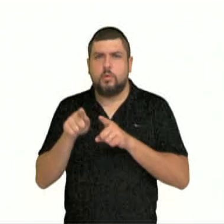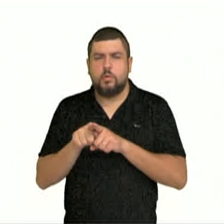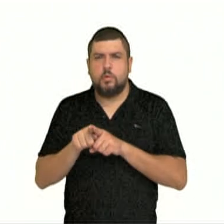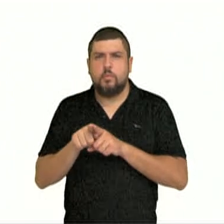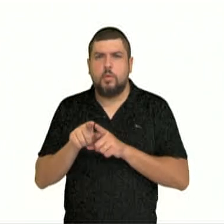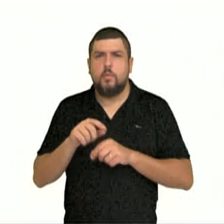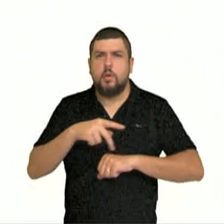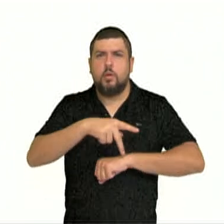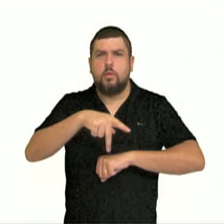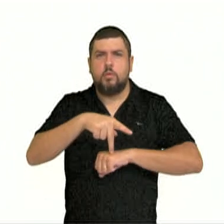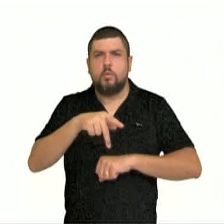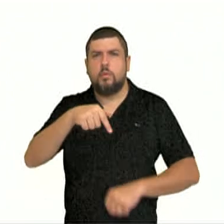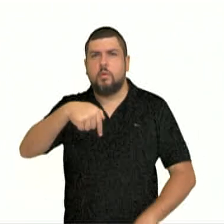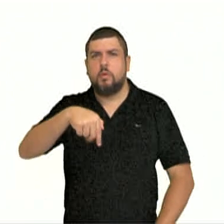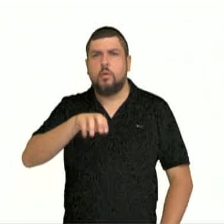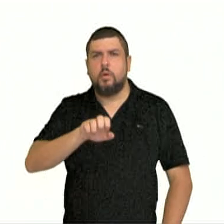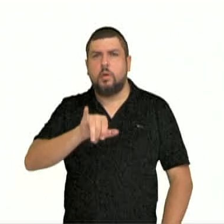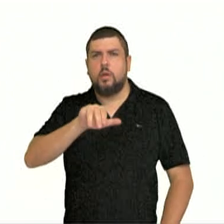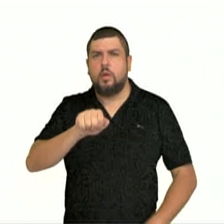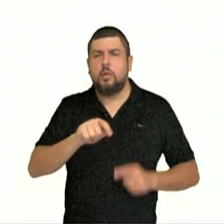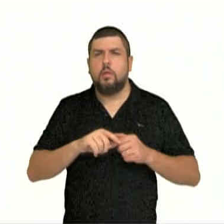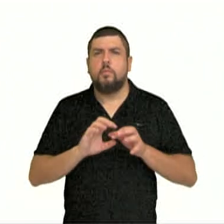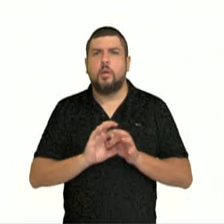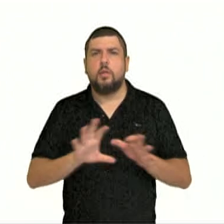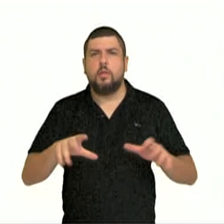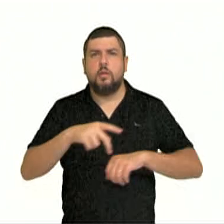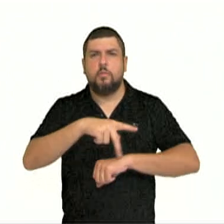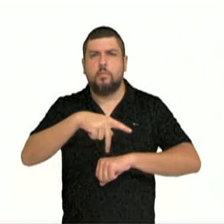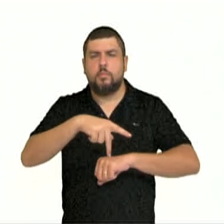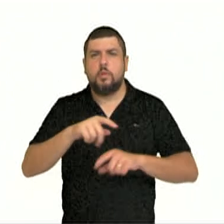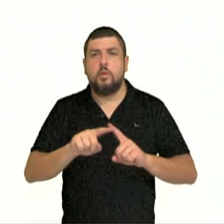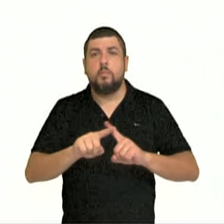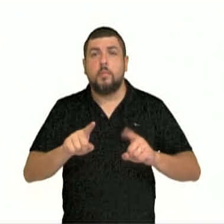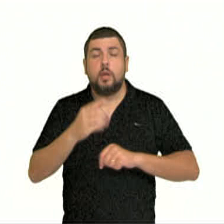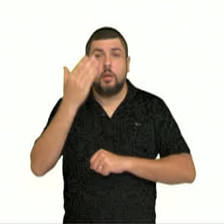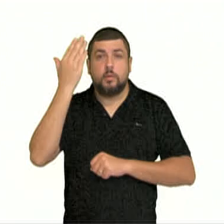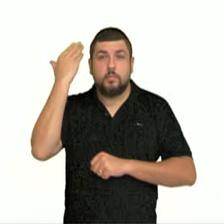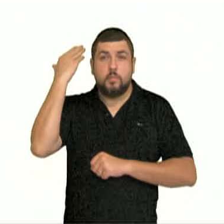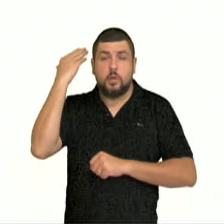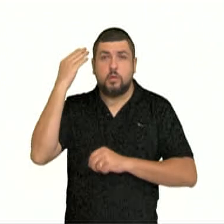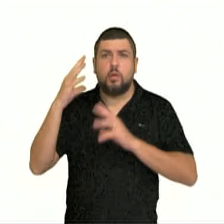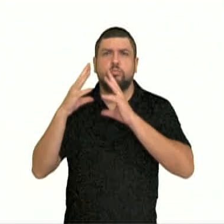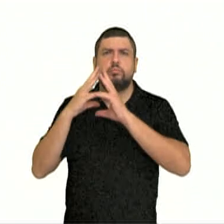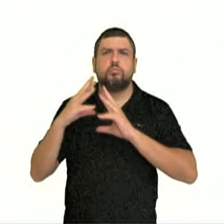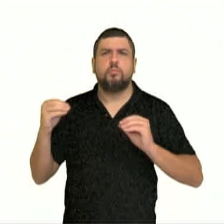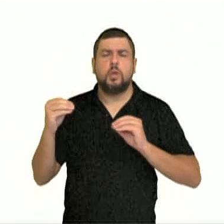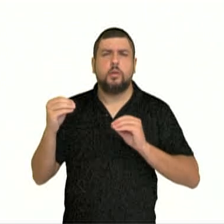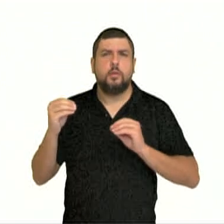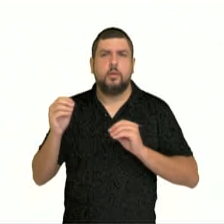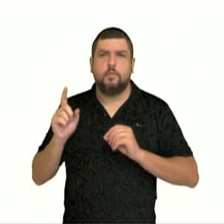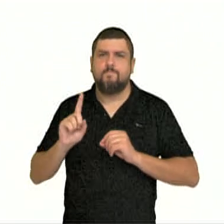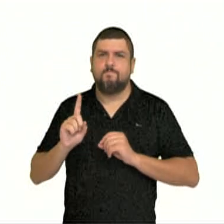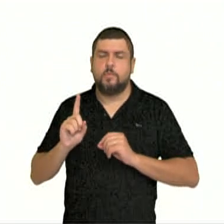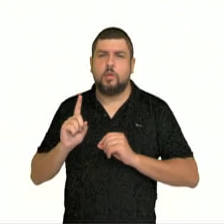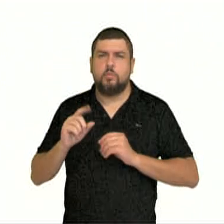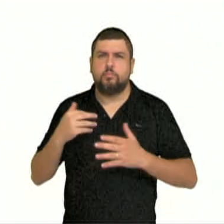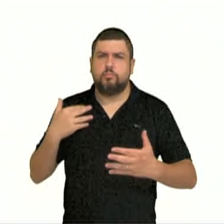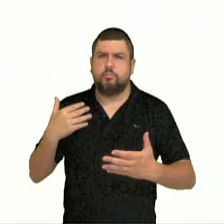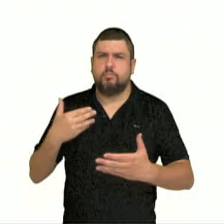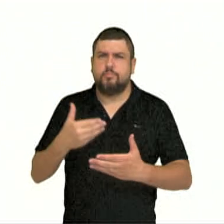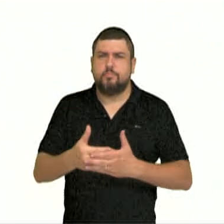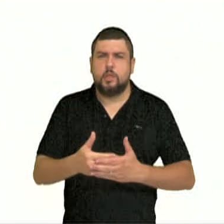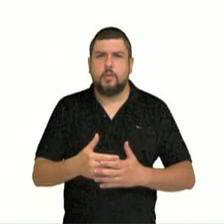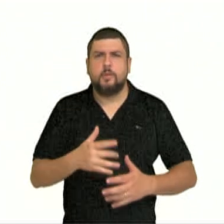vida continuou. O passado, porém, nunca foi de todo extinto e permanece como uma ferida que dói, além de uma